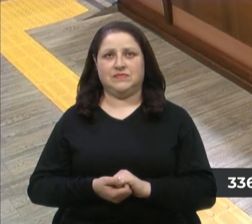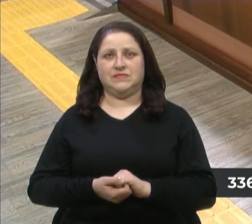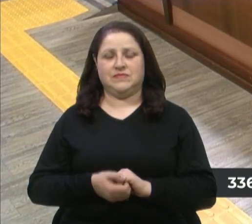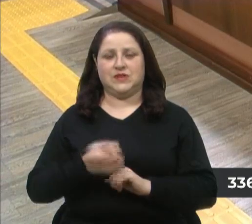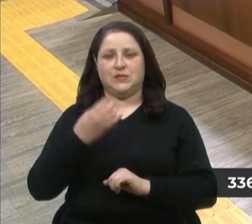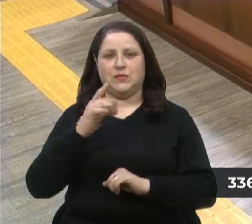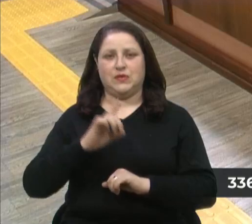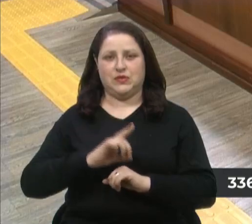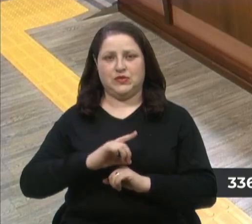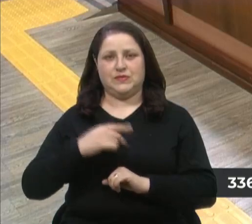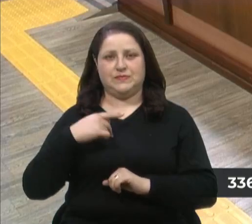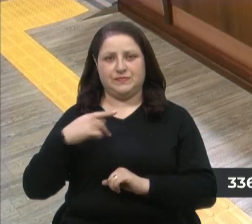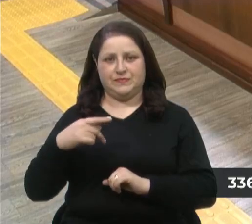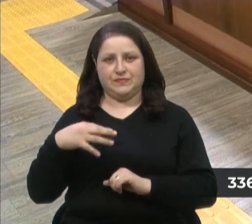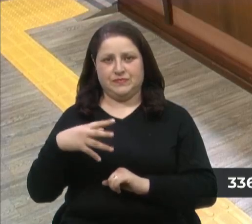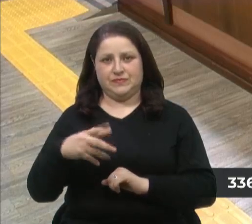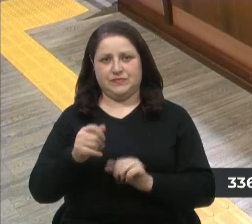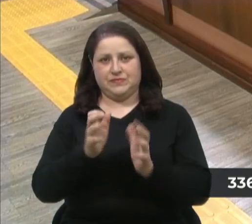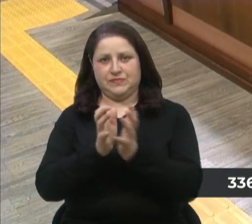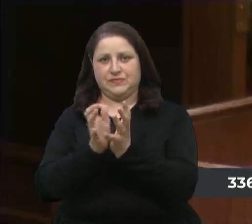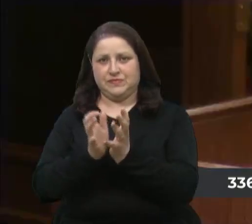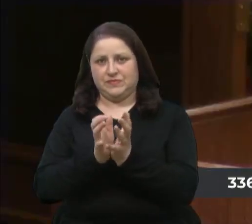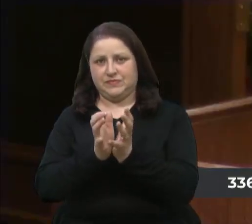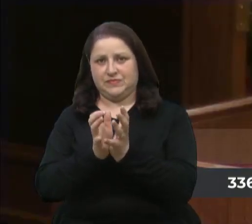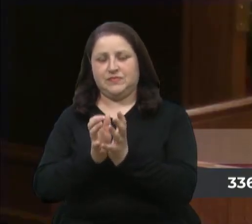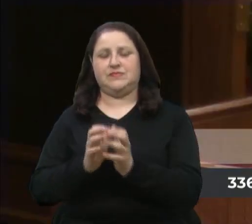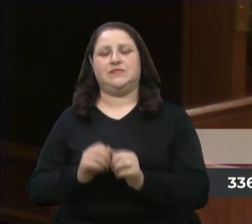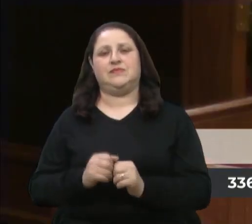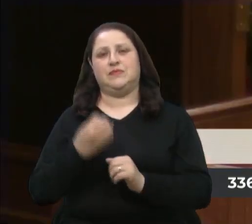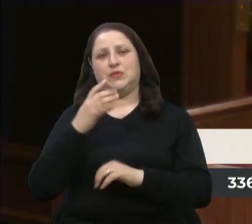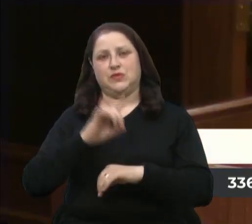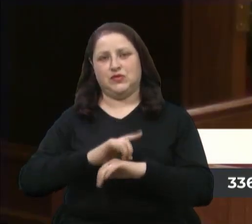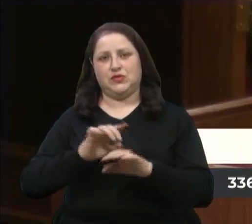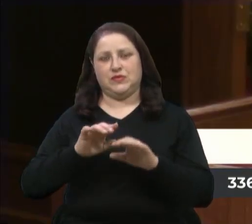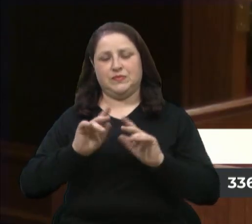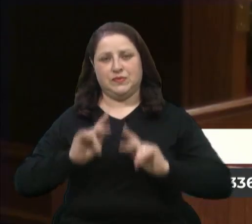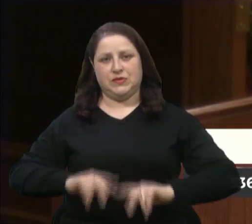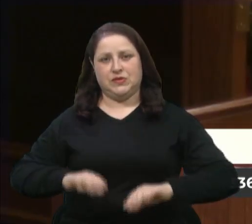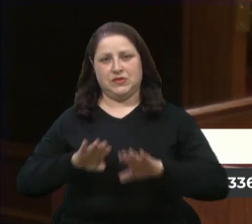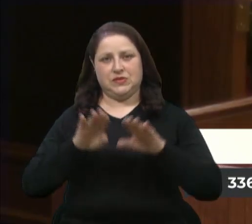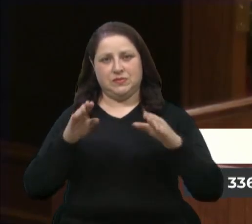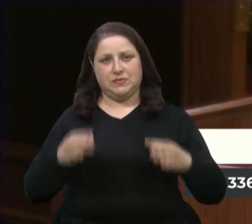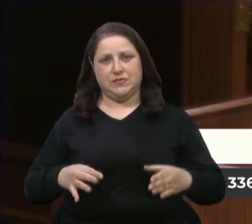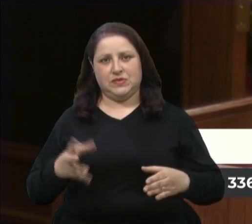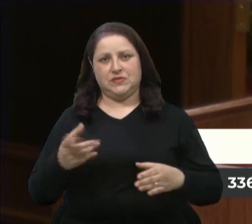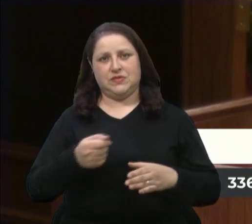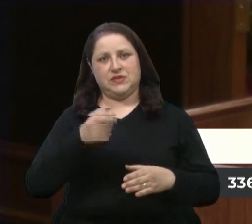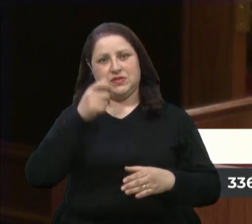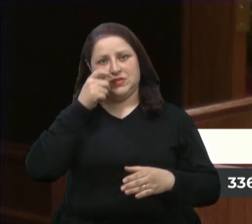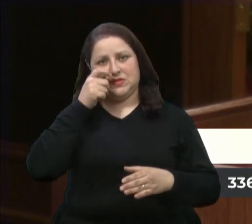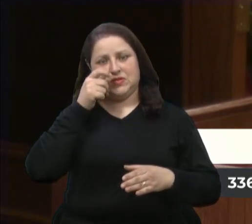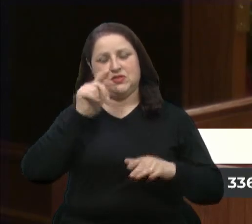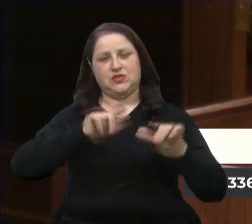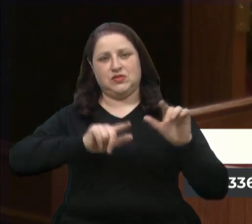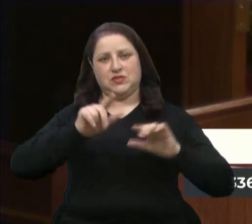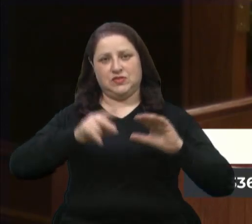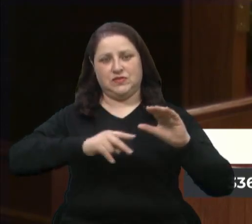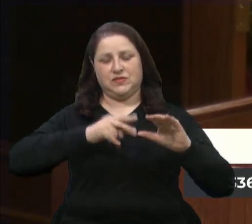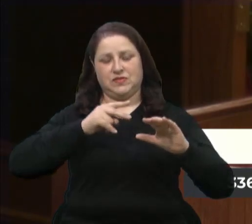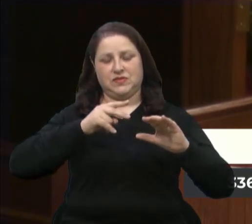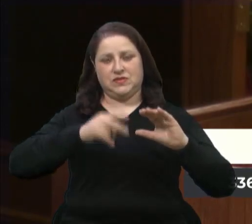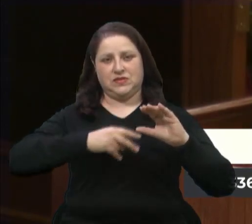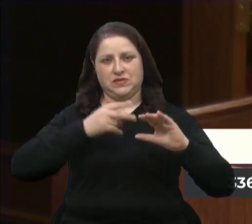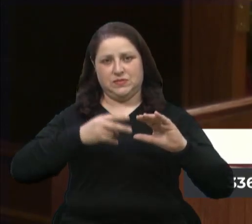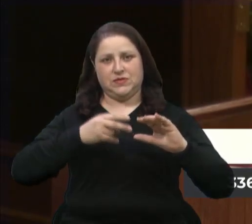Bom dia, presidente, bom dia, demais colegas, bom dia, pessoal da mesa, você que nos assiste através da TV Câmara.